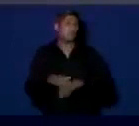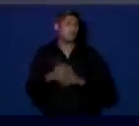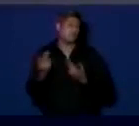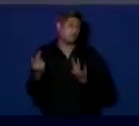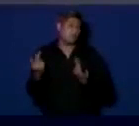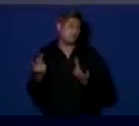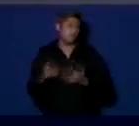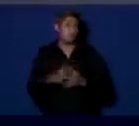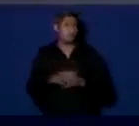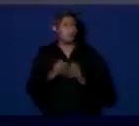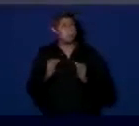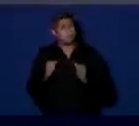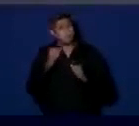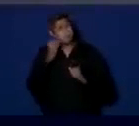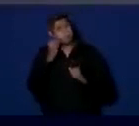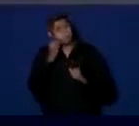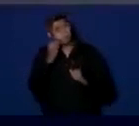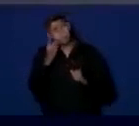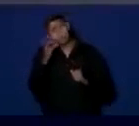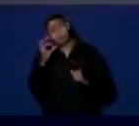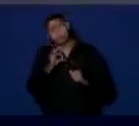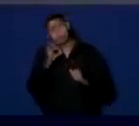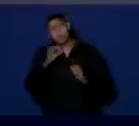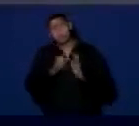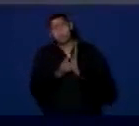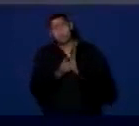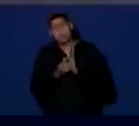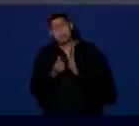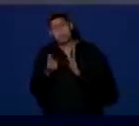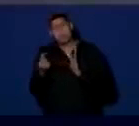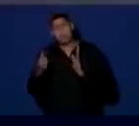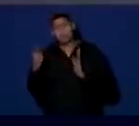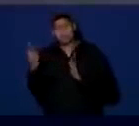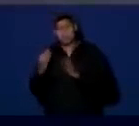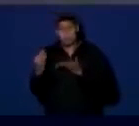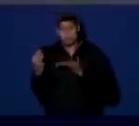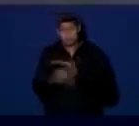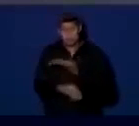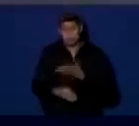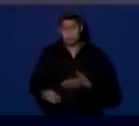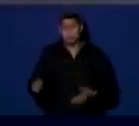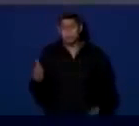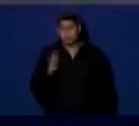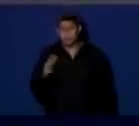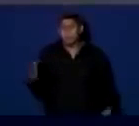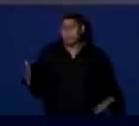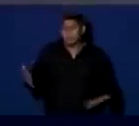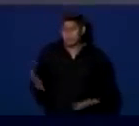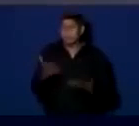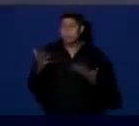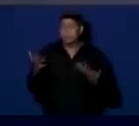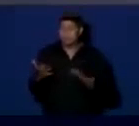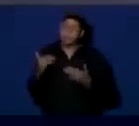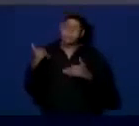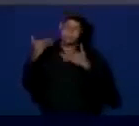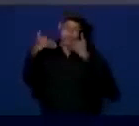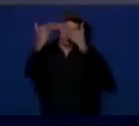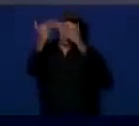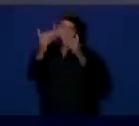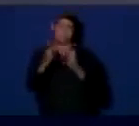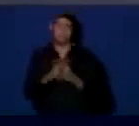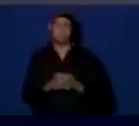Então, poderíamos talvez investir 1% do PIB a mais do que a gente investe para dar uma indução ao